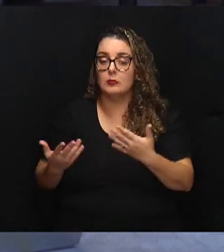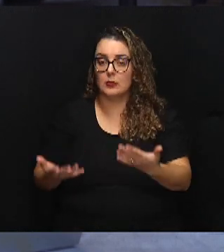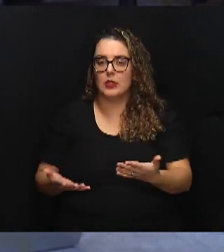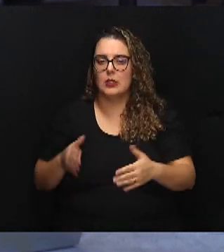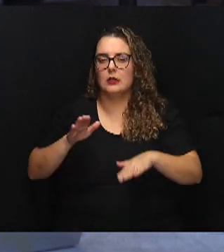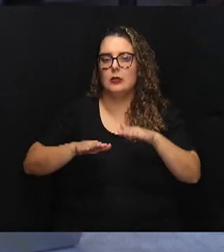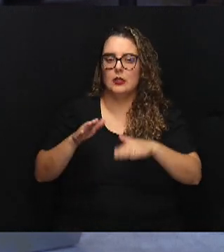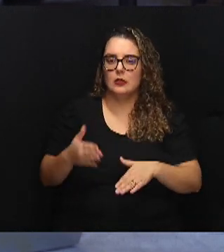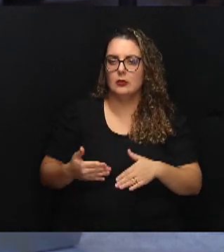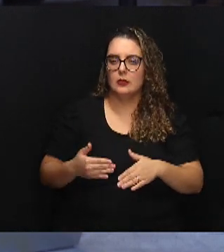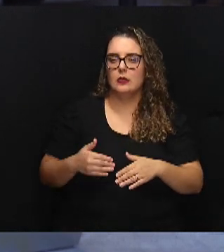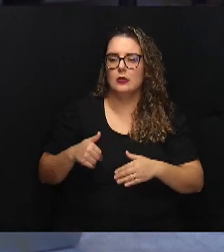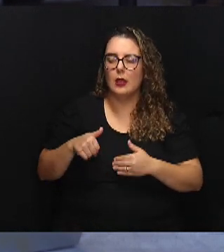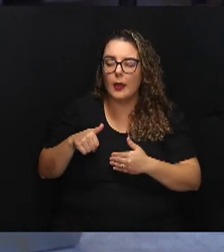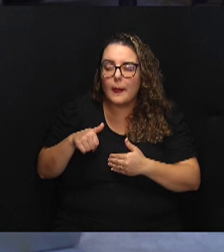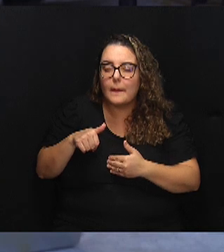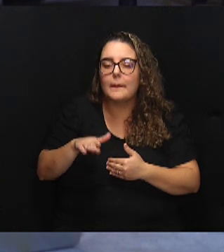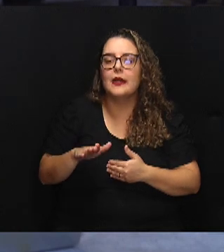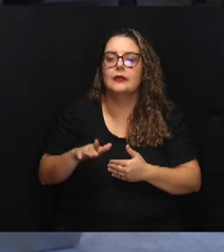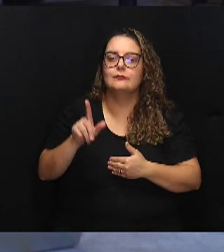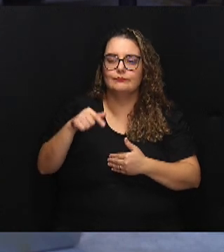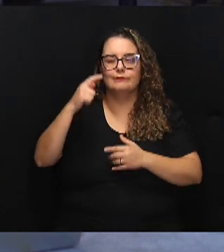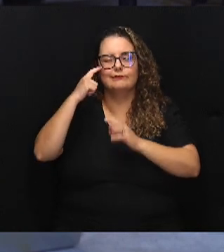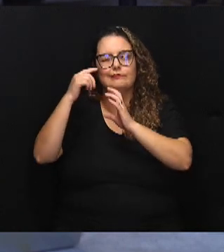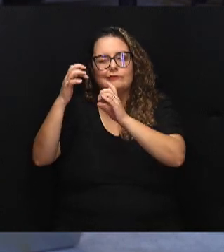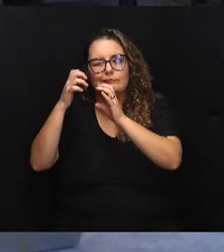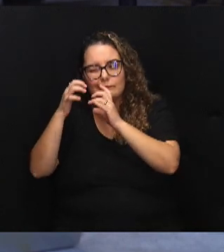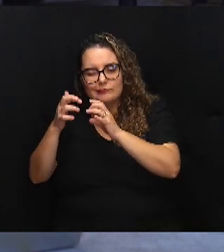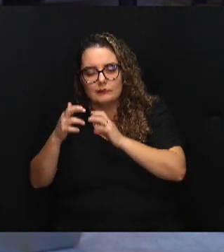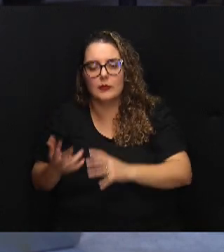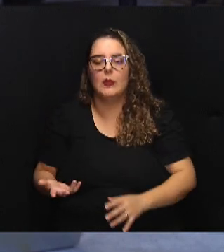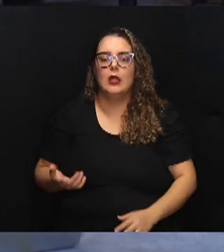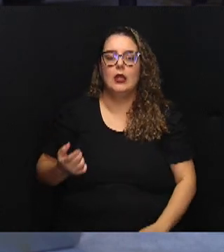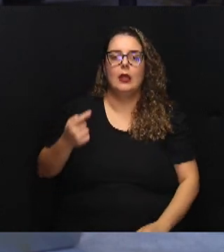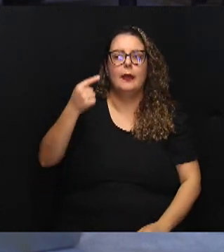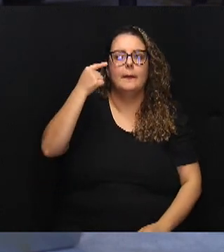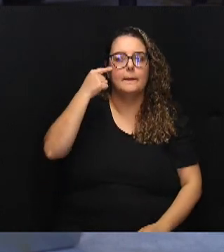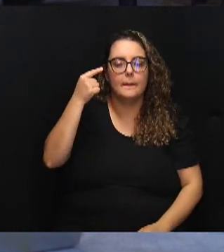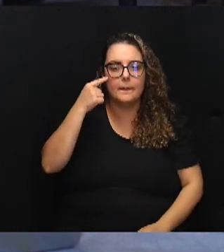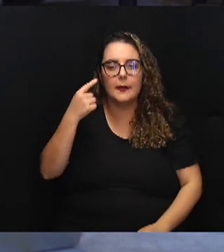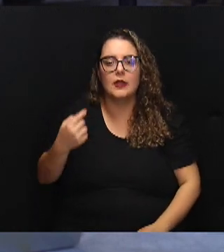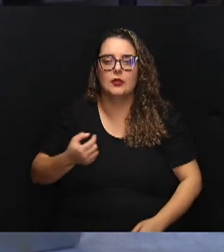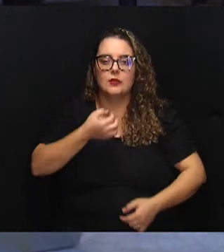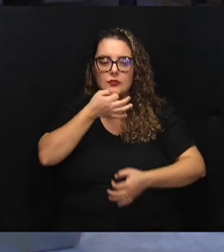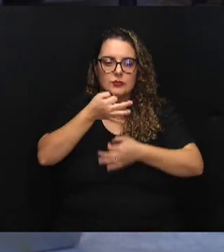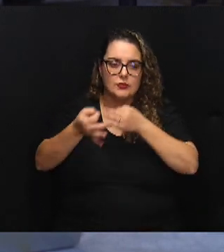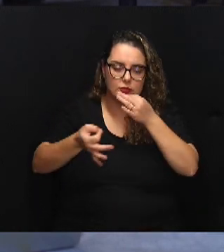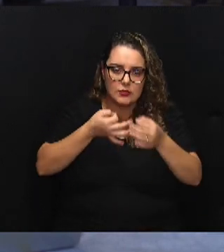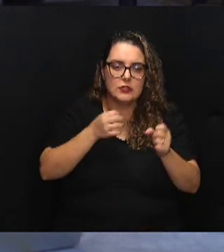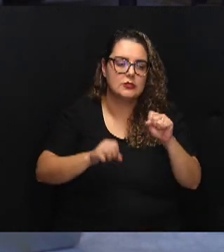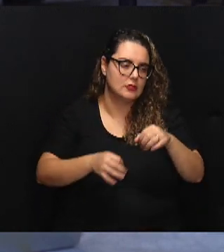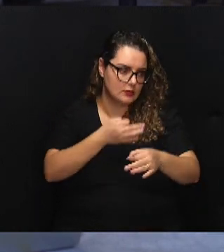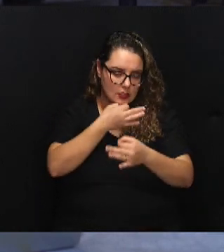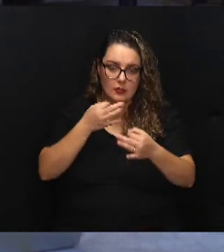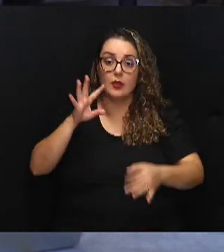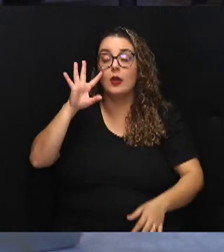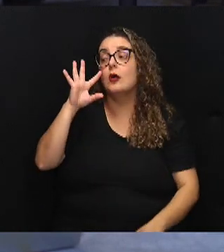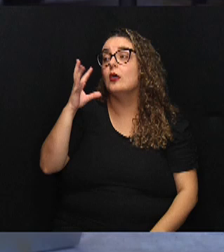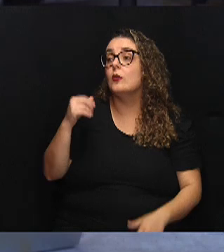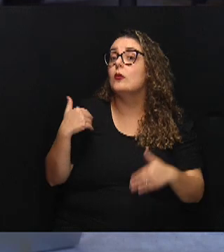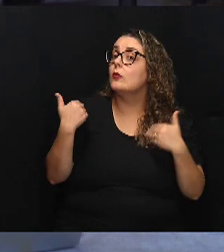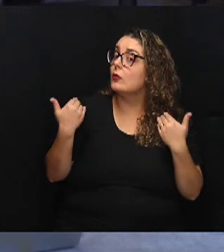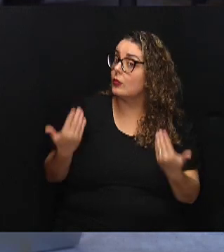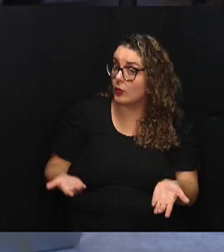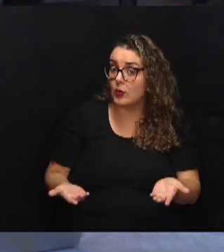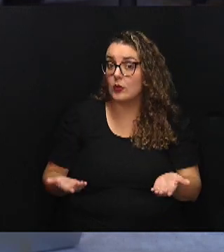vezes vai um passo além, que é a bendita da reflexão, exatamente, que é você refletir de forma crítica, isso, perfeito, compreender ali quais são